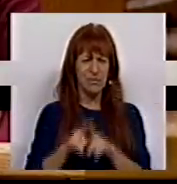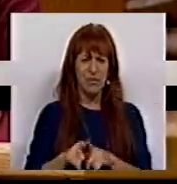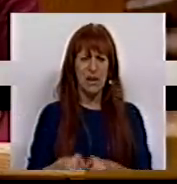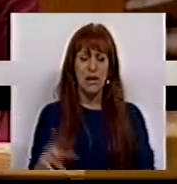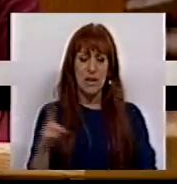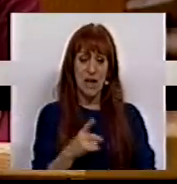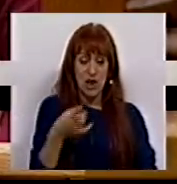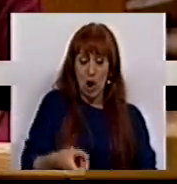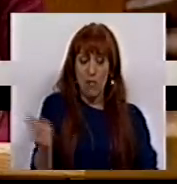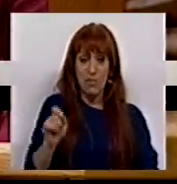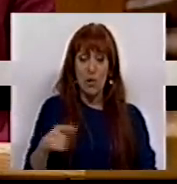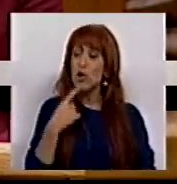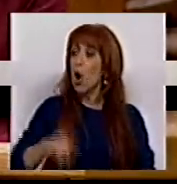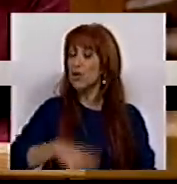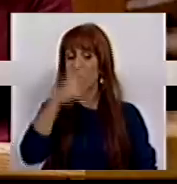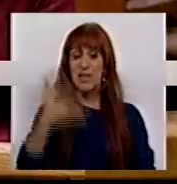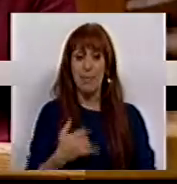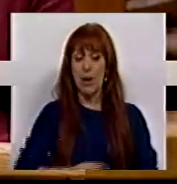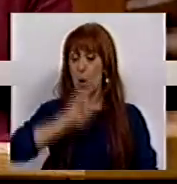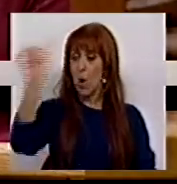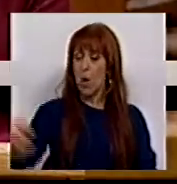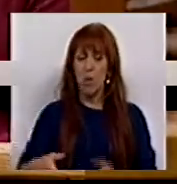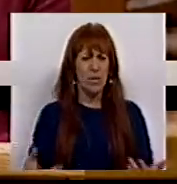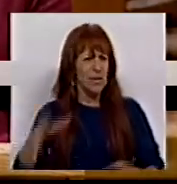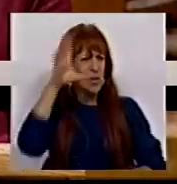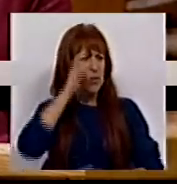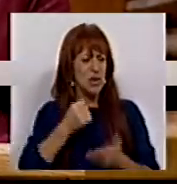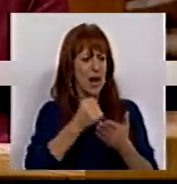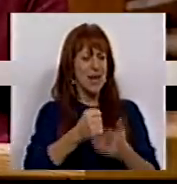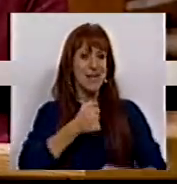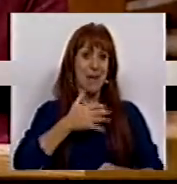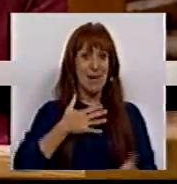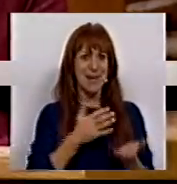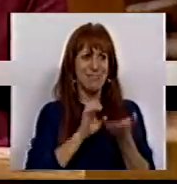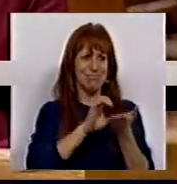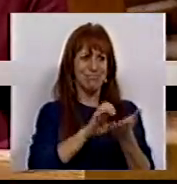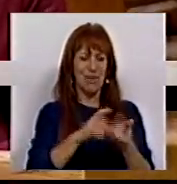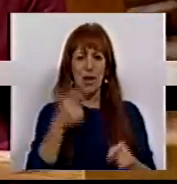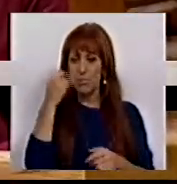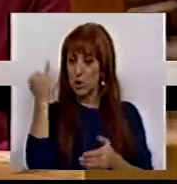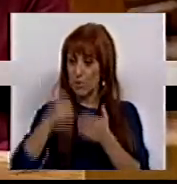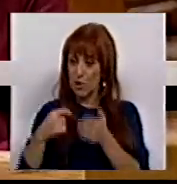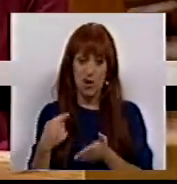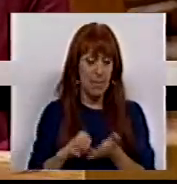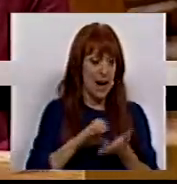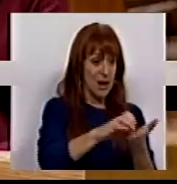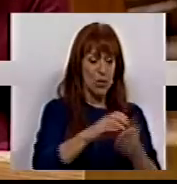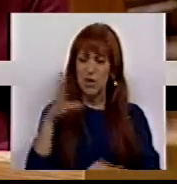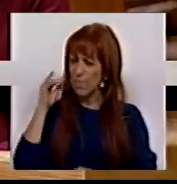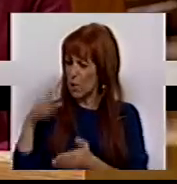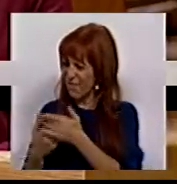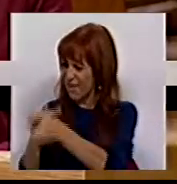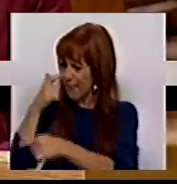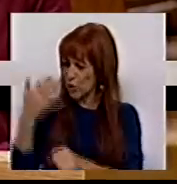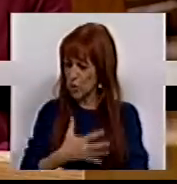passados 6 e 9 meses, voltam ao desemprego. O Governo subsidia as empresas com o dinheiro dos contribuintes, humilha os